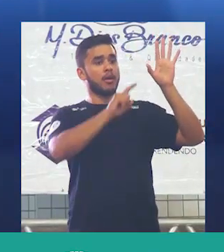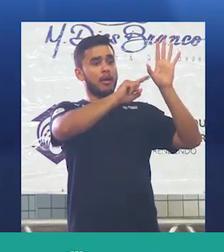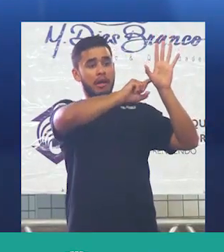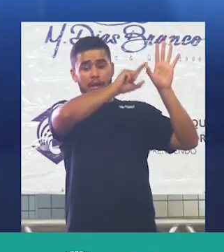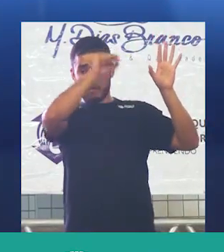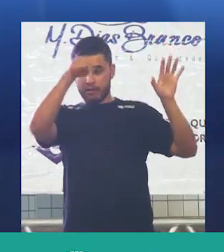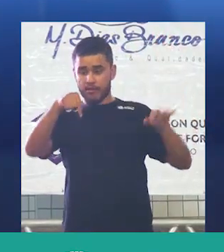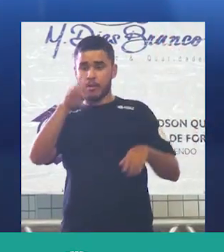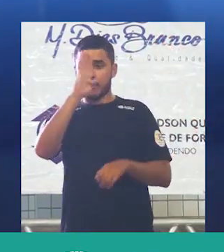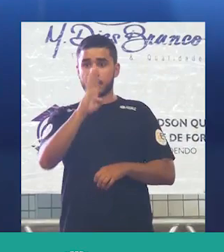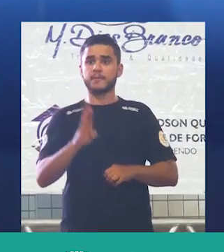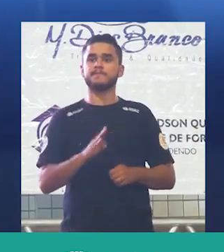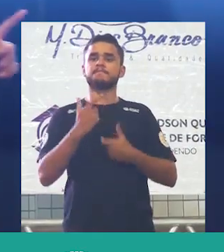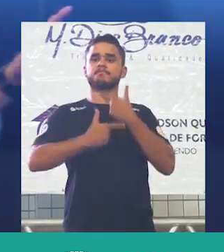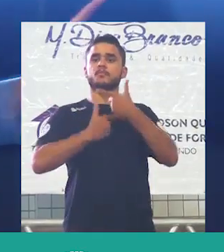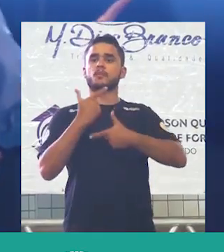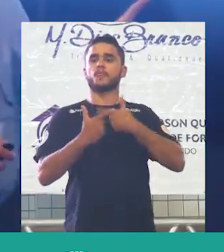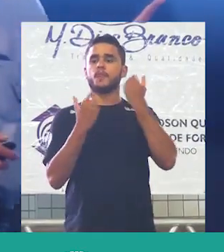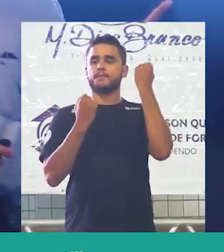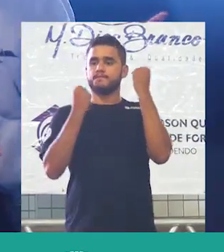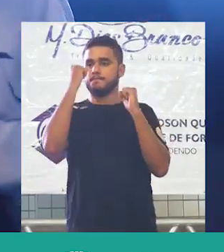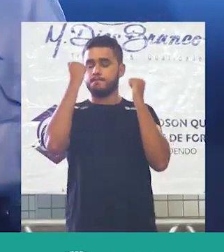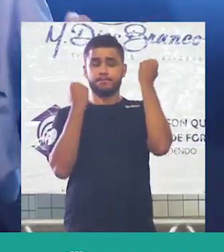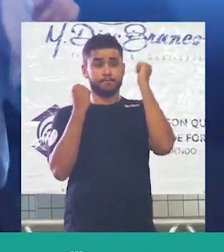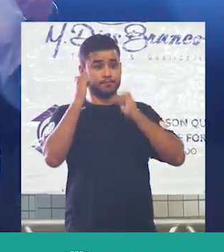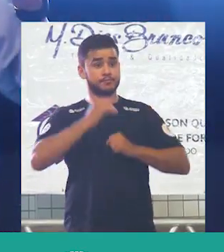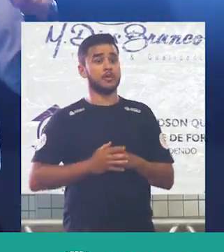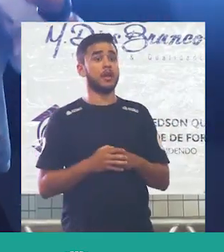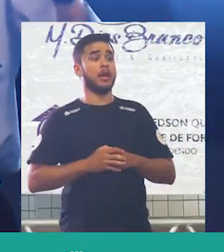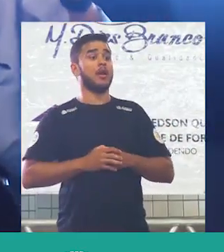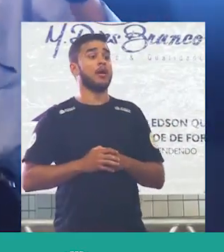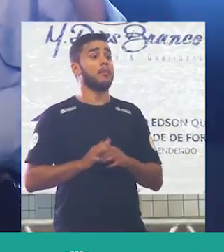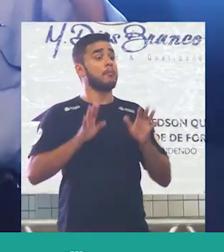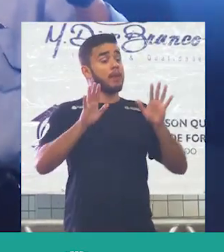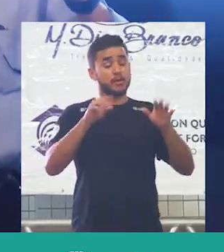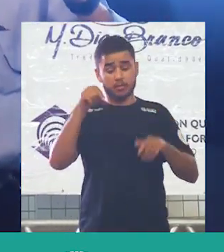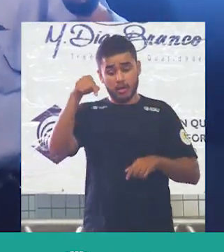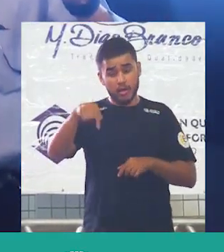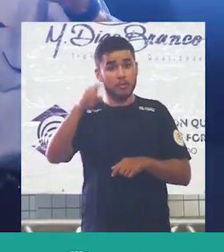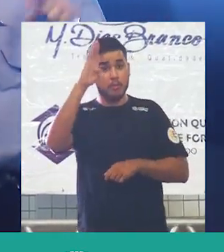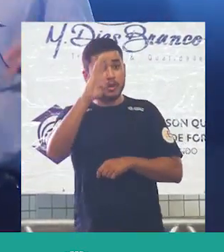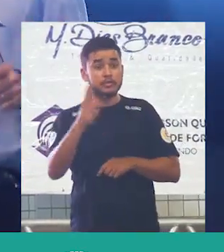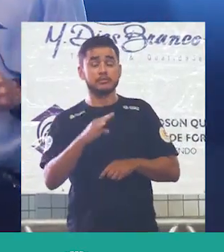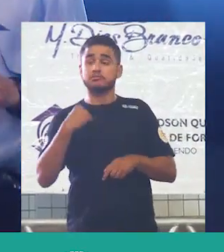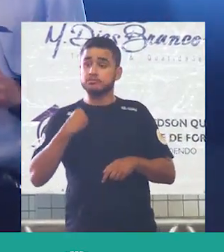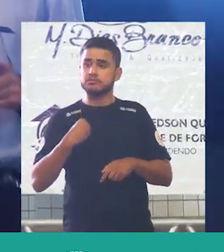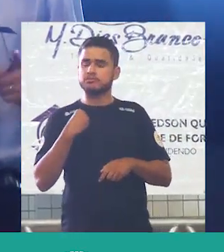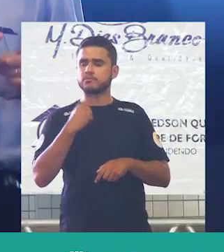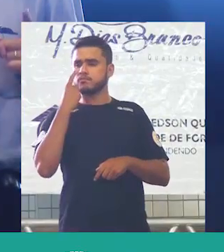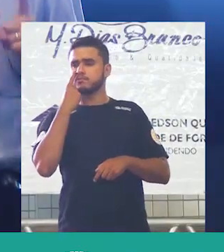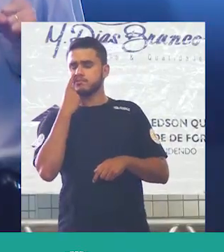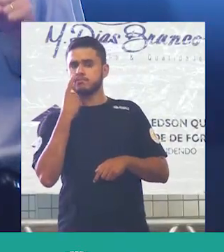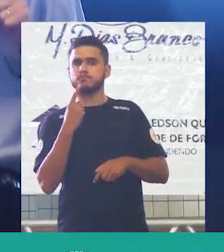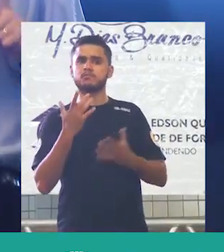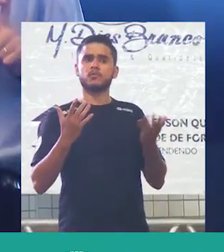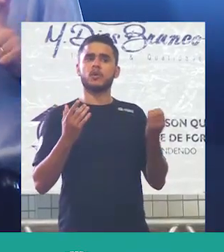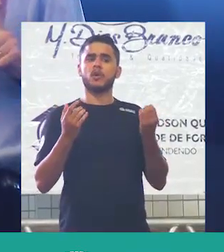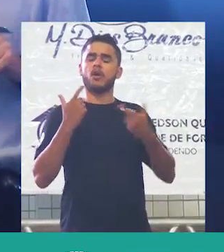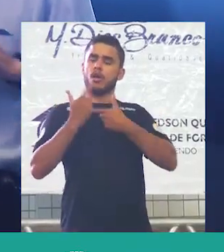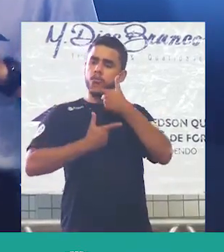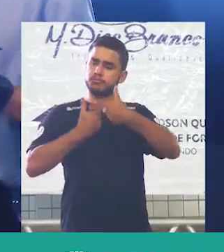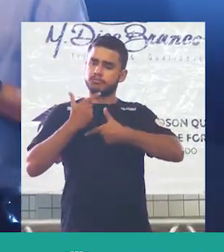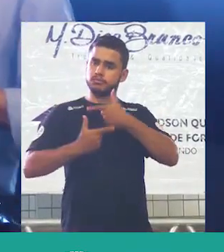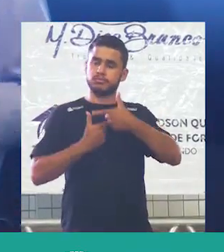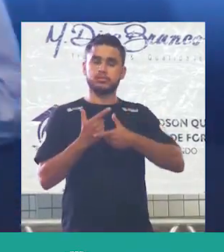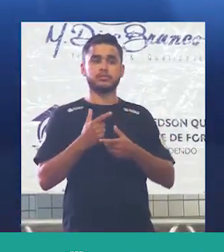nas fábricas. O problema é, quando eles chegarem aqui no Brasil, os imigrantes vão entrar no